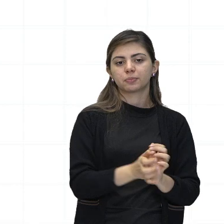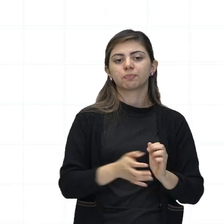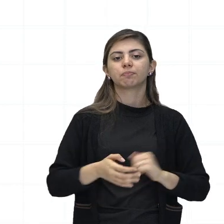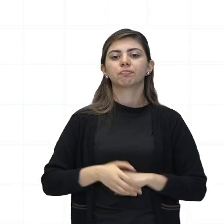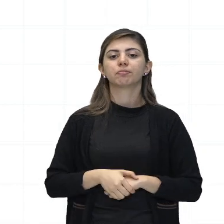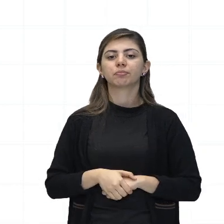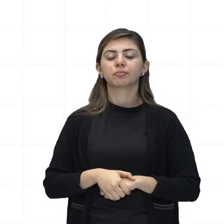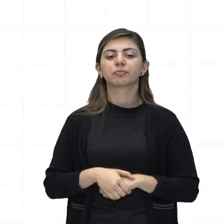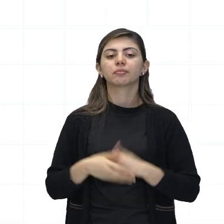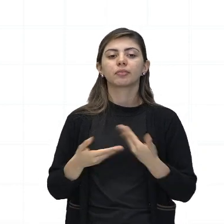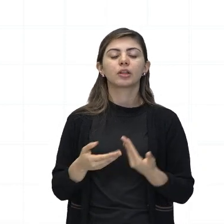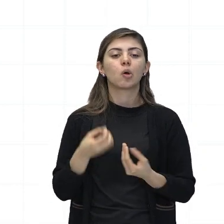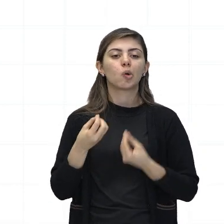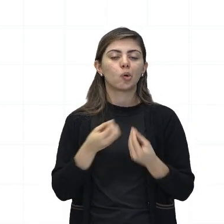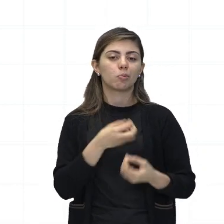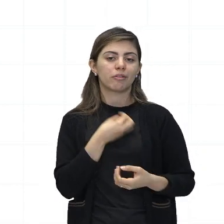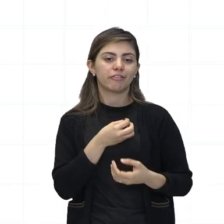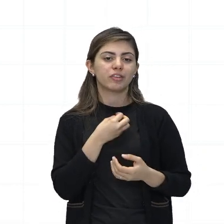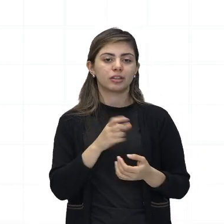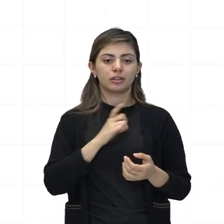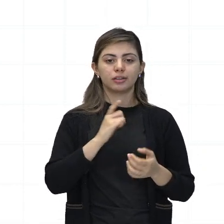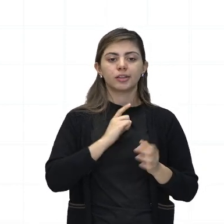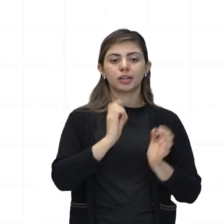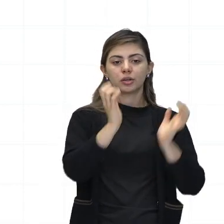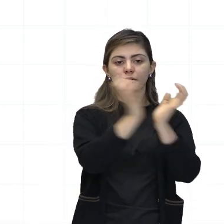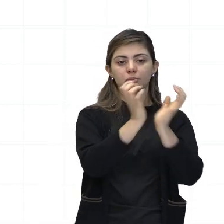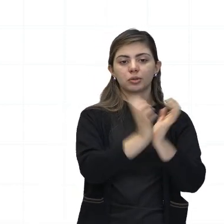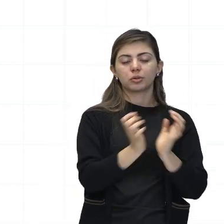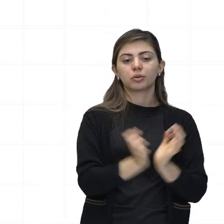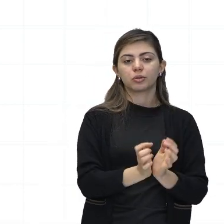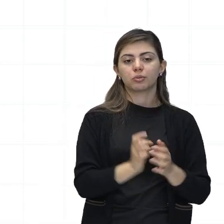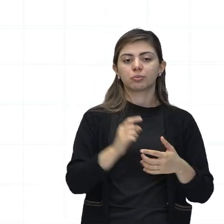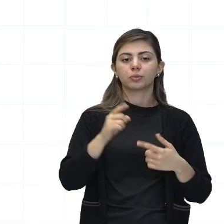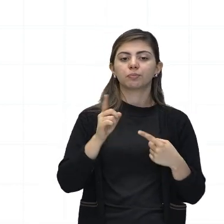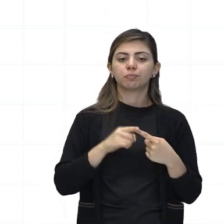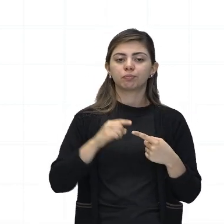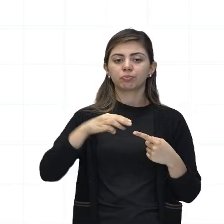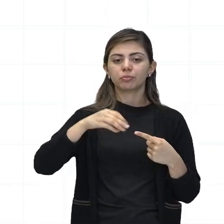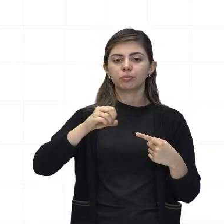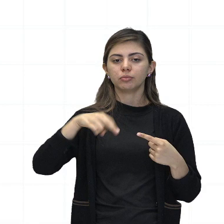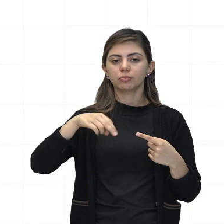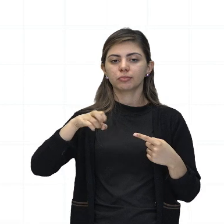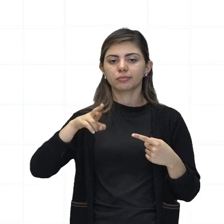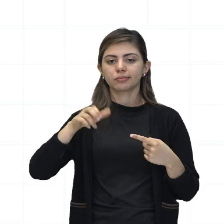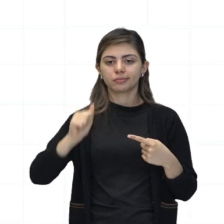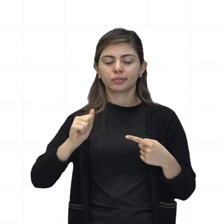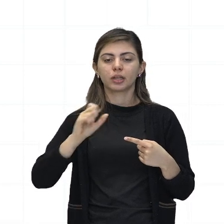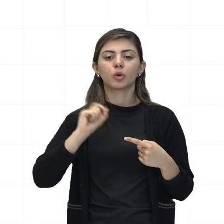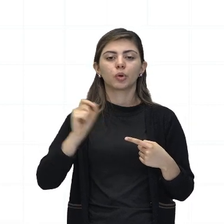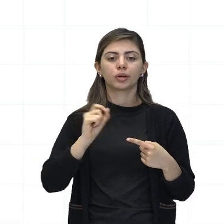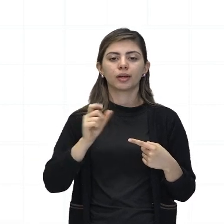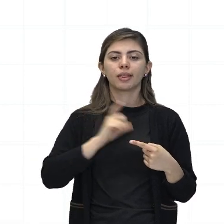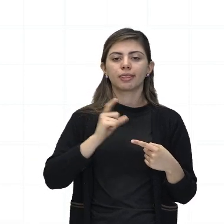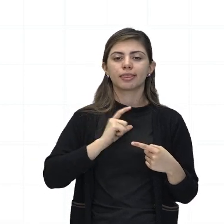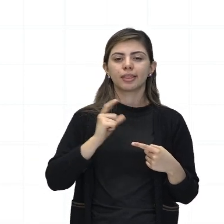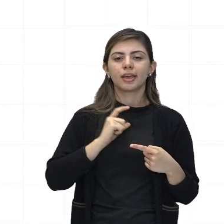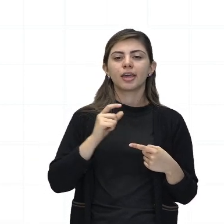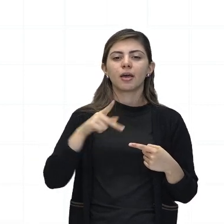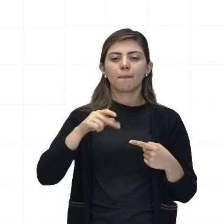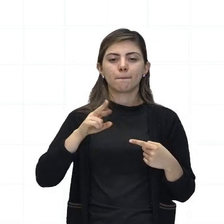são classificados em 5 reinos. Reino Monera inclui todos os organismos